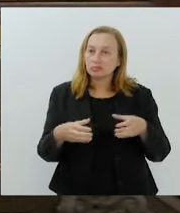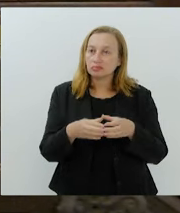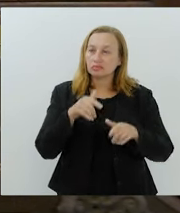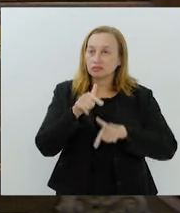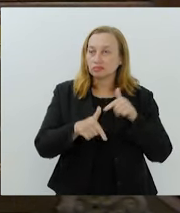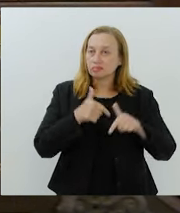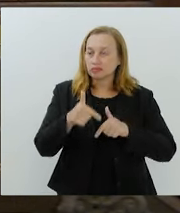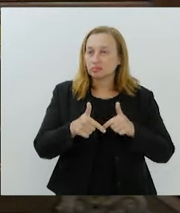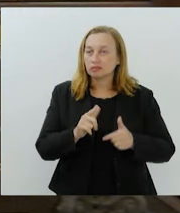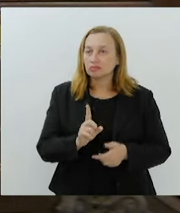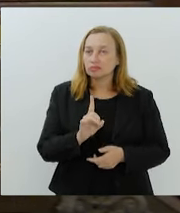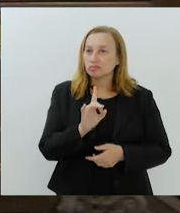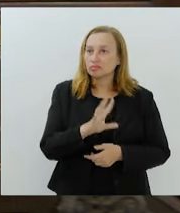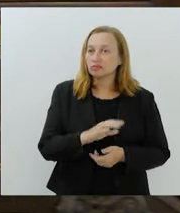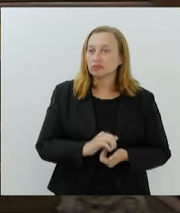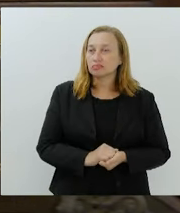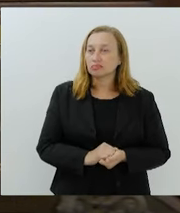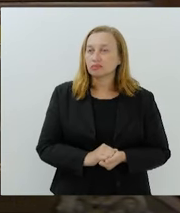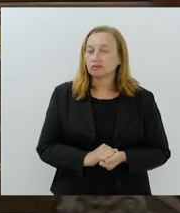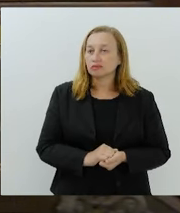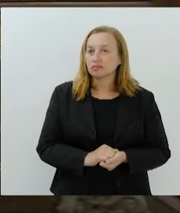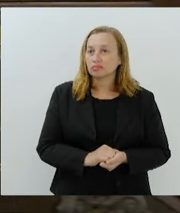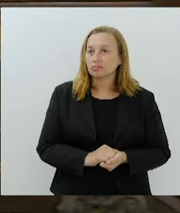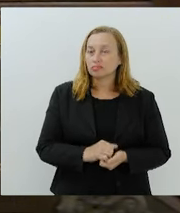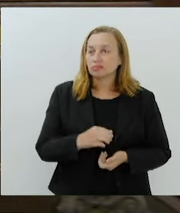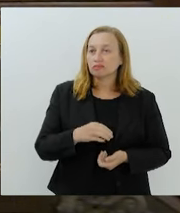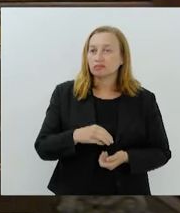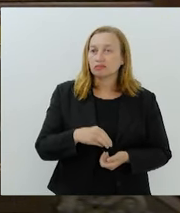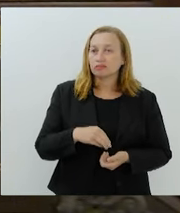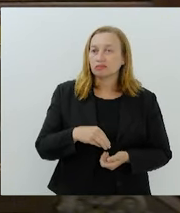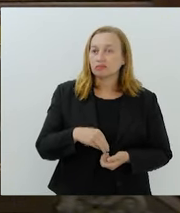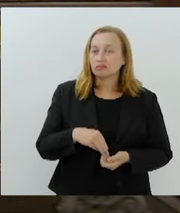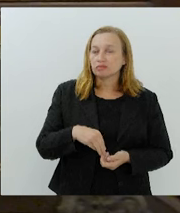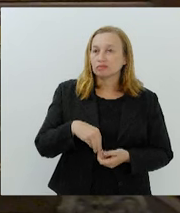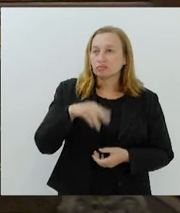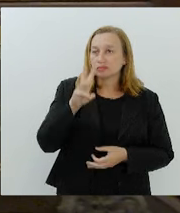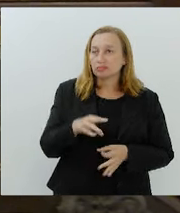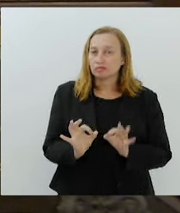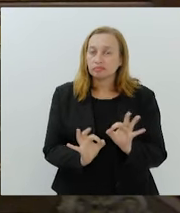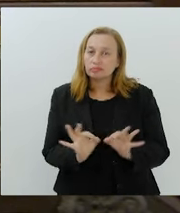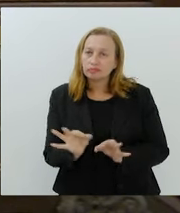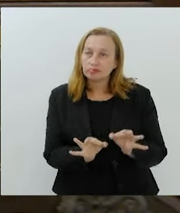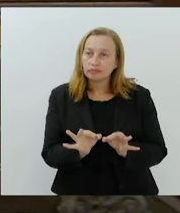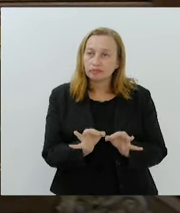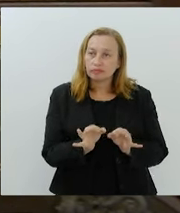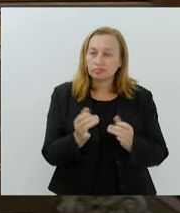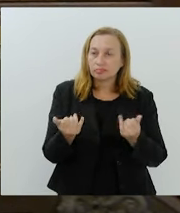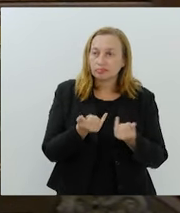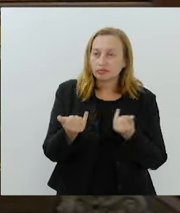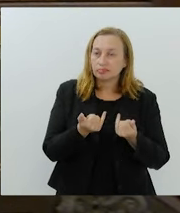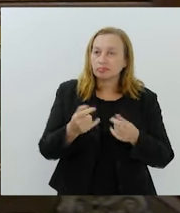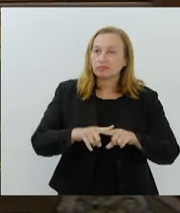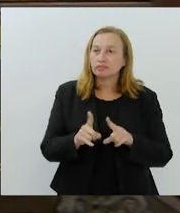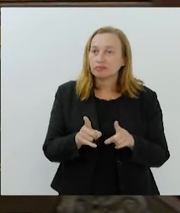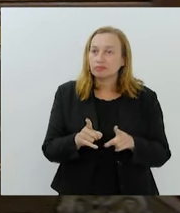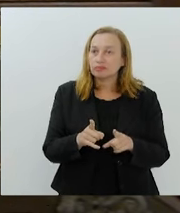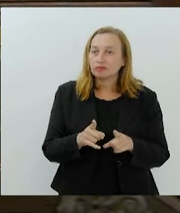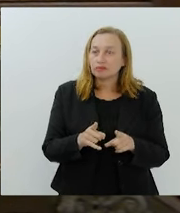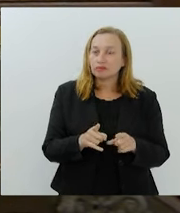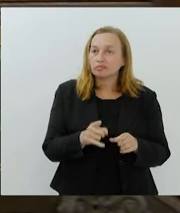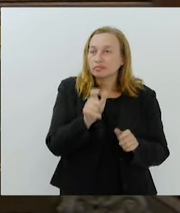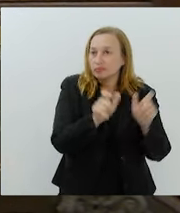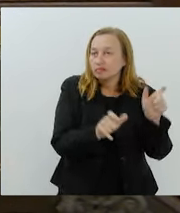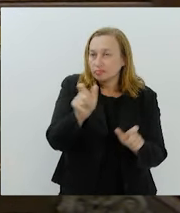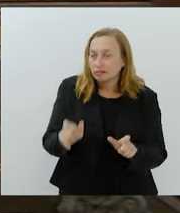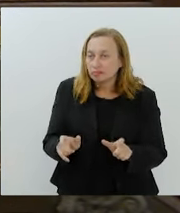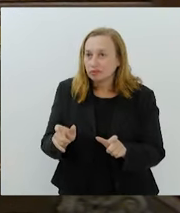que envolve não apenas quem se envolve na confecção da notícia, mas as fontes, as pessoas que